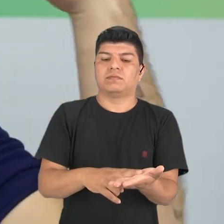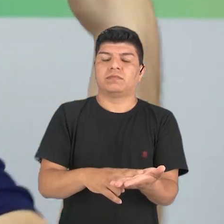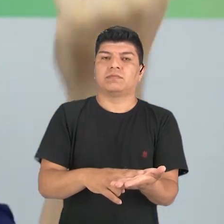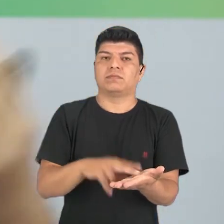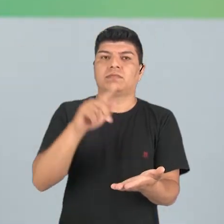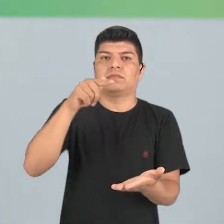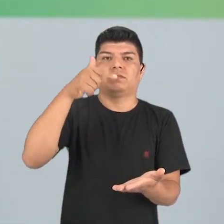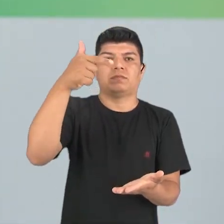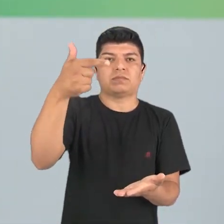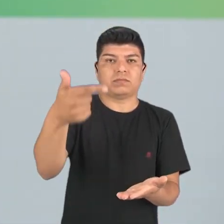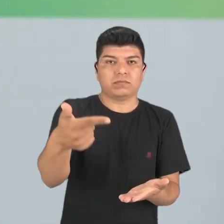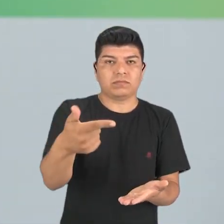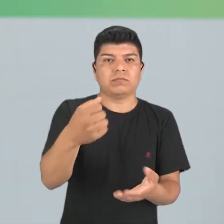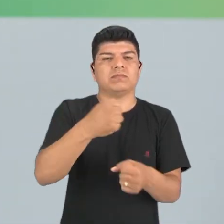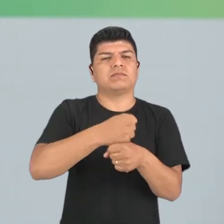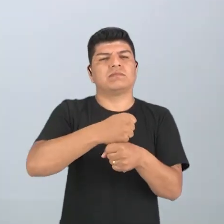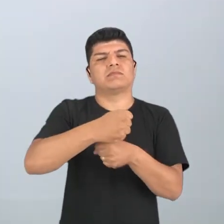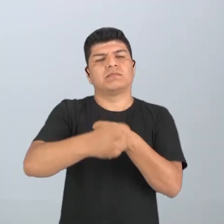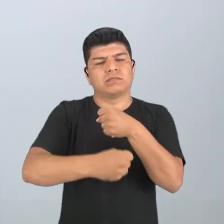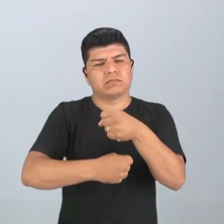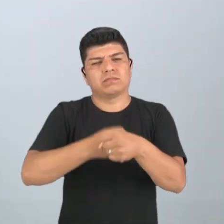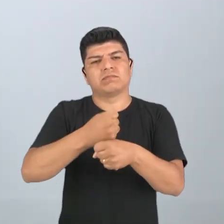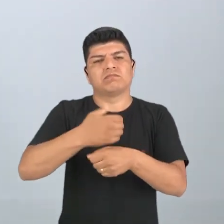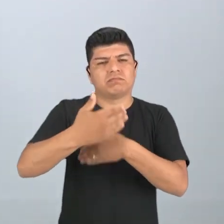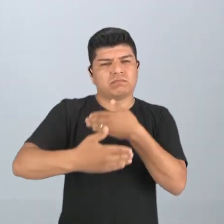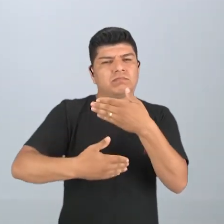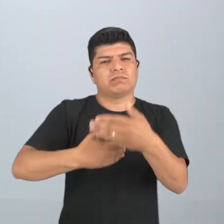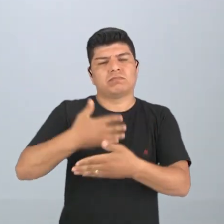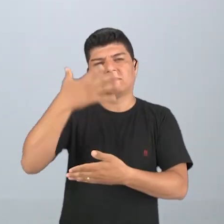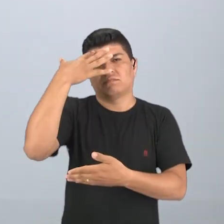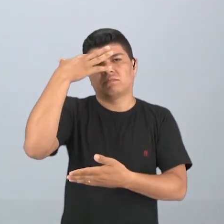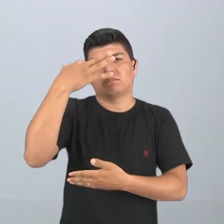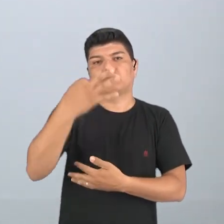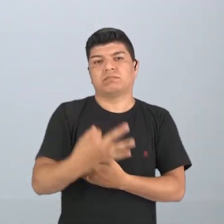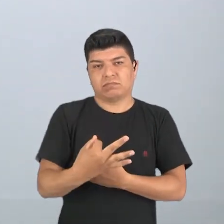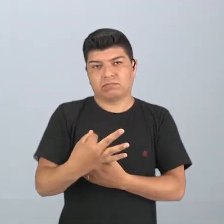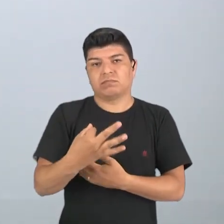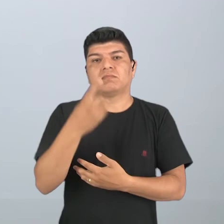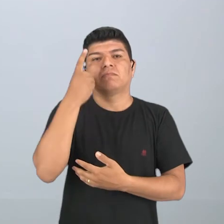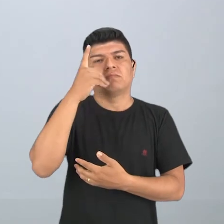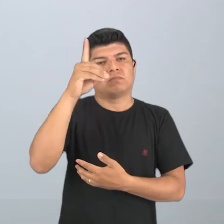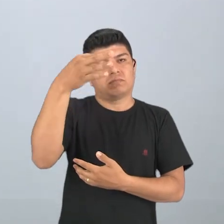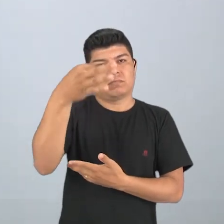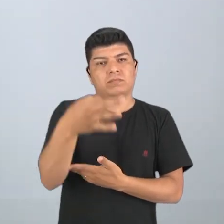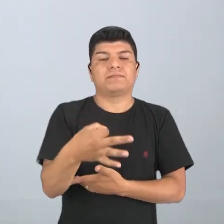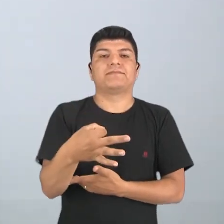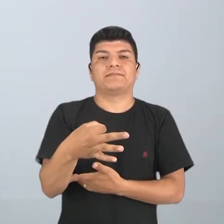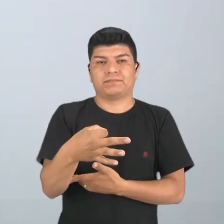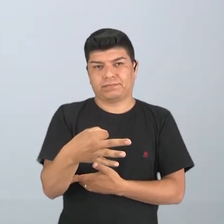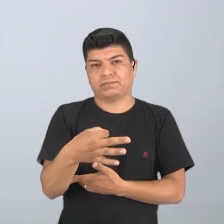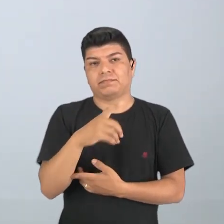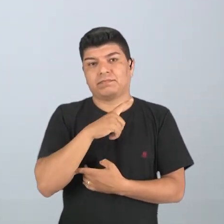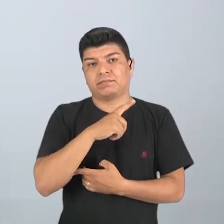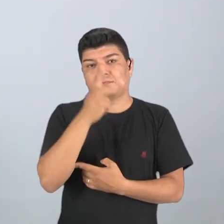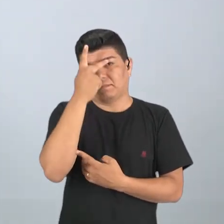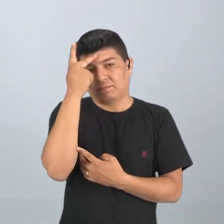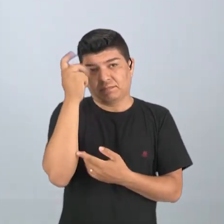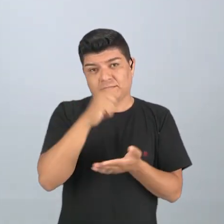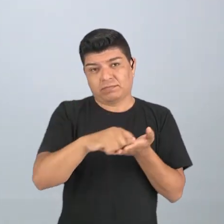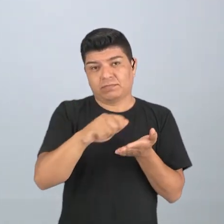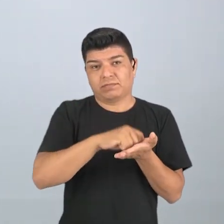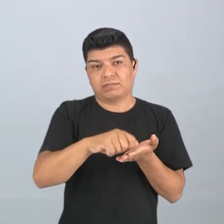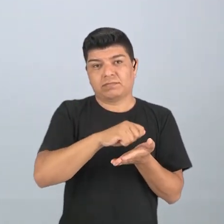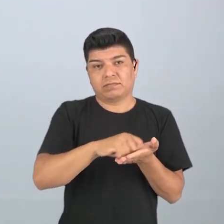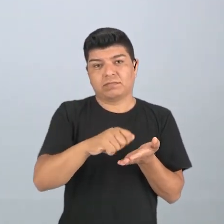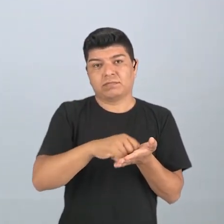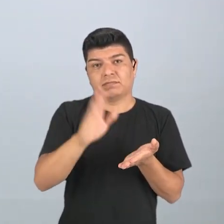bem depois de muitos anos, depois de muito tempo, você vai saber que foi naquele dia. Existem pessoas que escrevem a